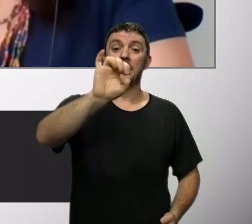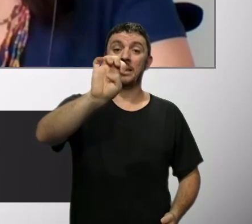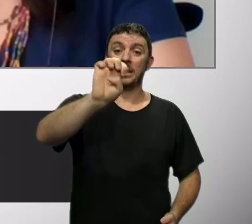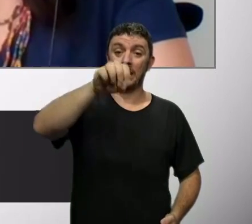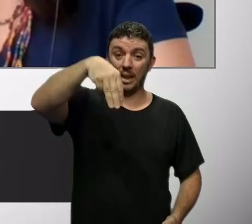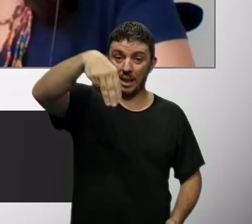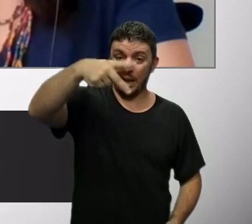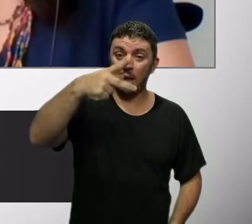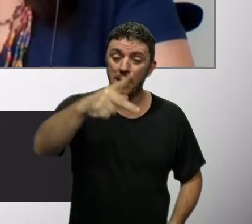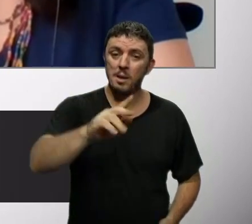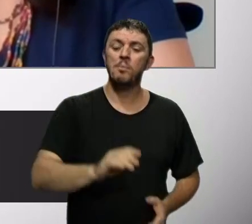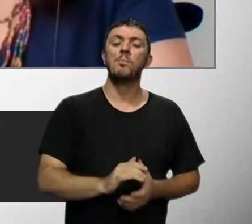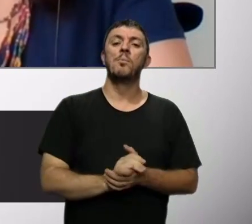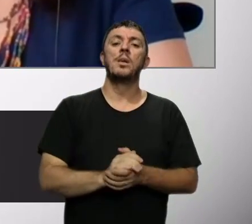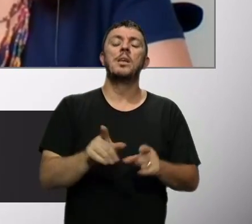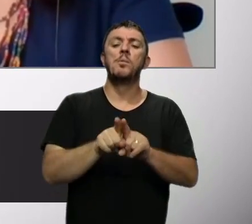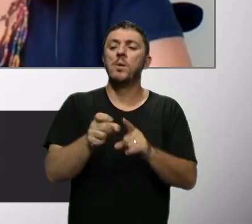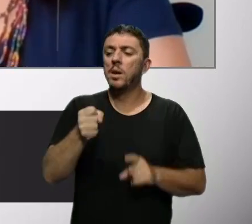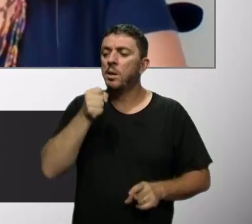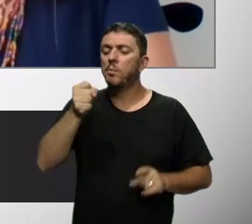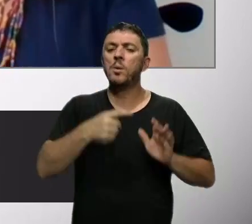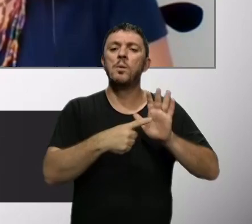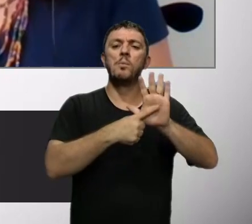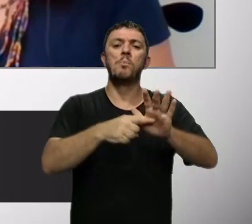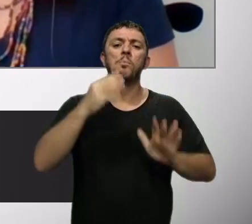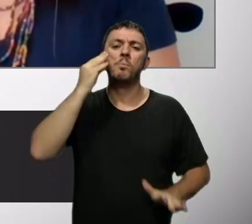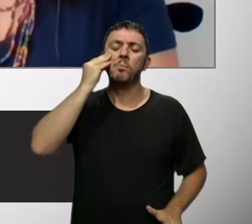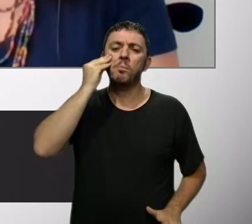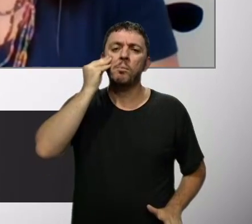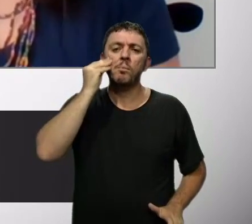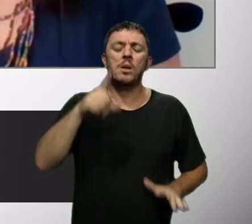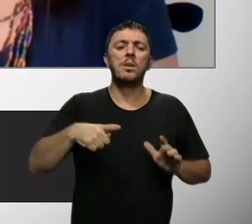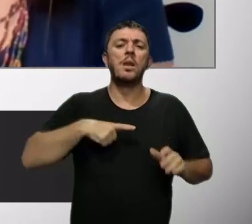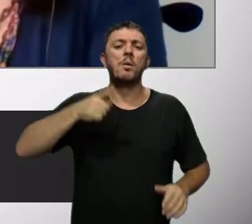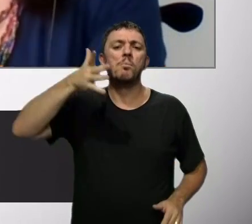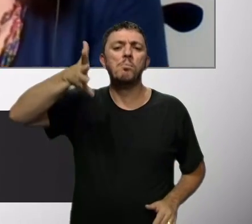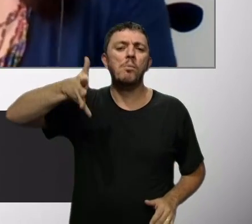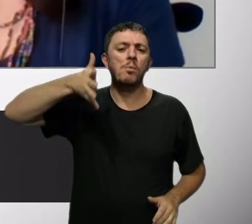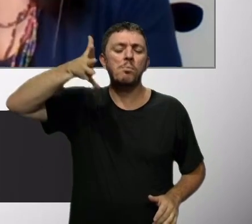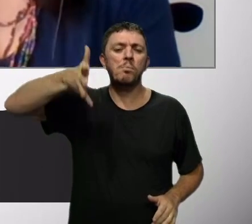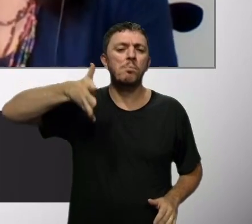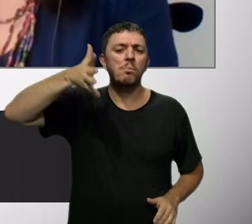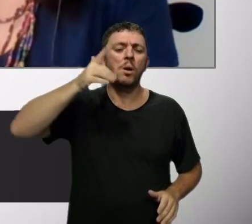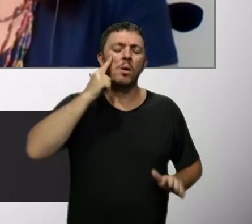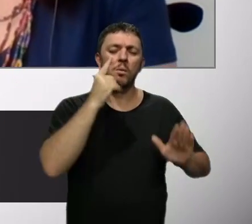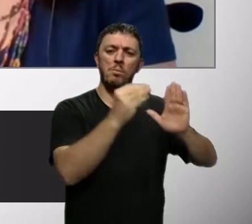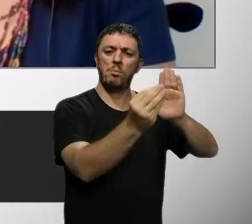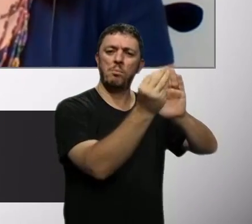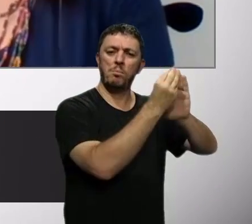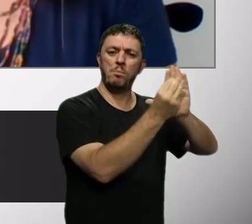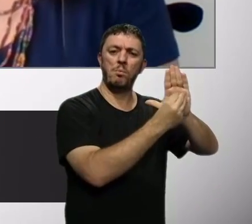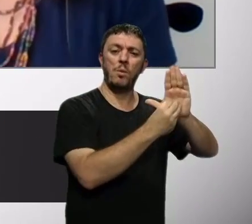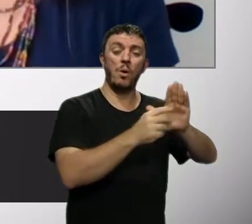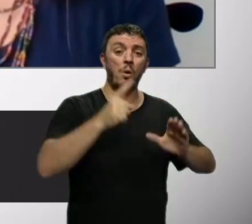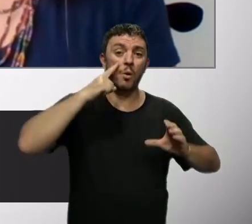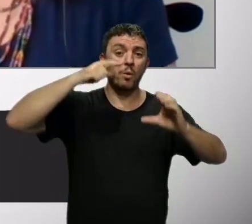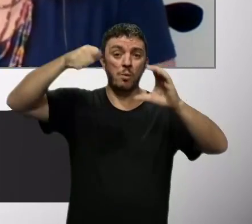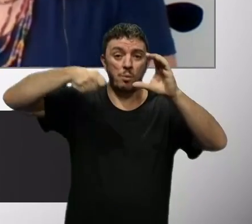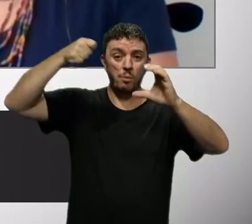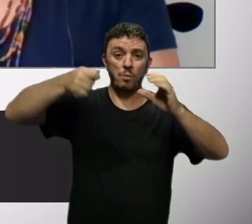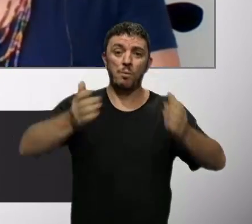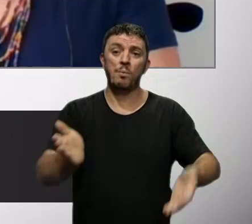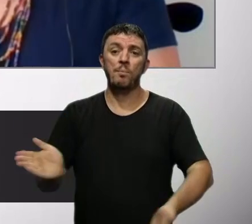repórter e apresentador Márcio Miguel narrou os trechos desses registros que vamos conferir no vídeo que